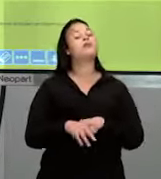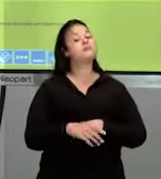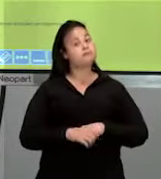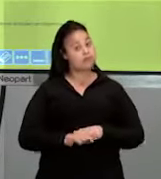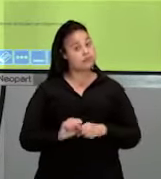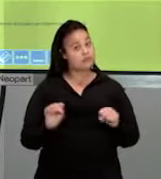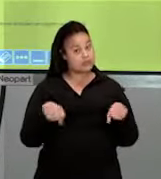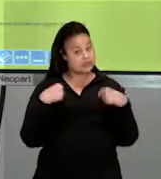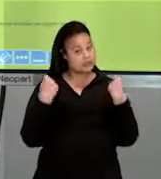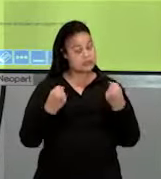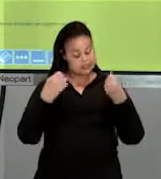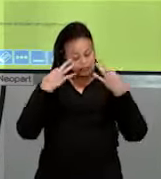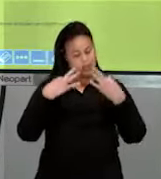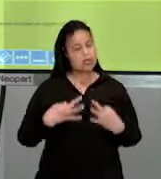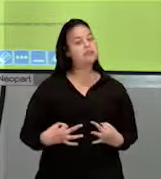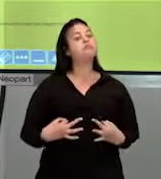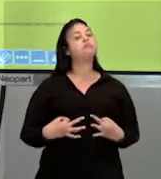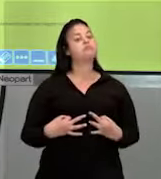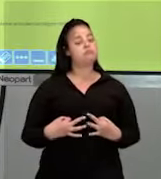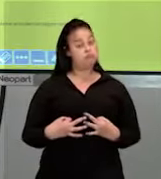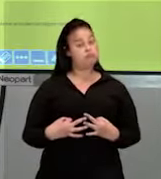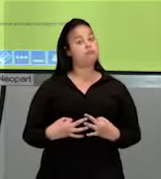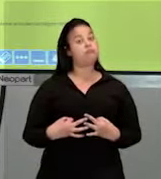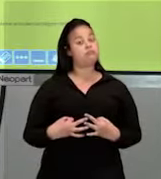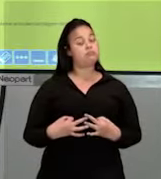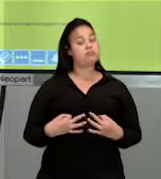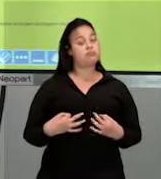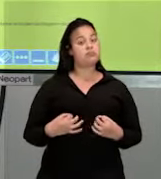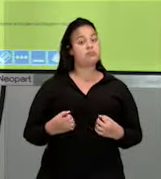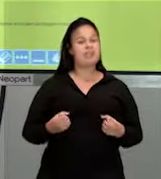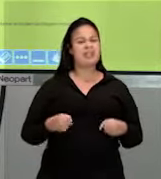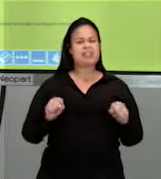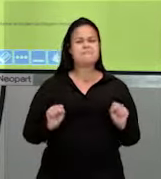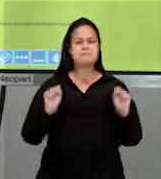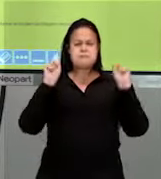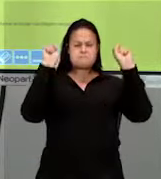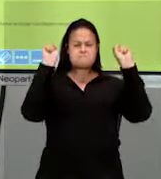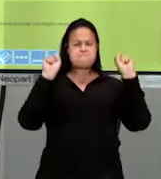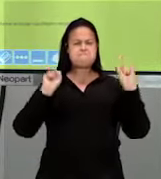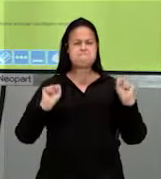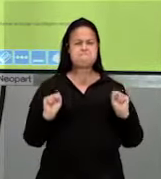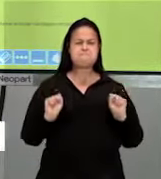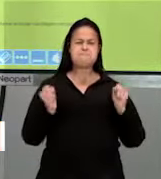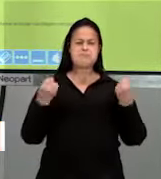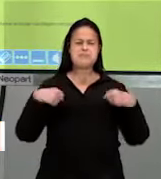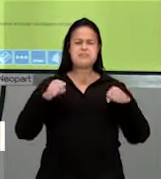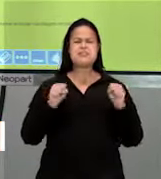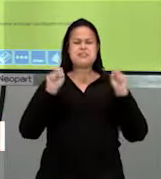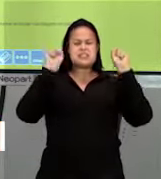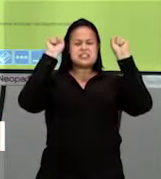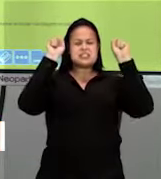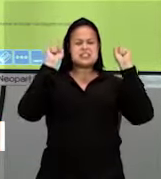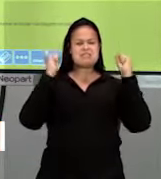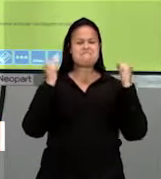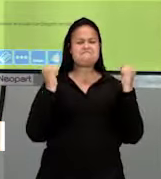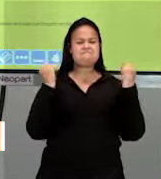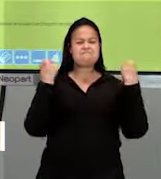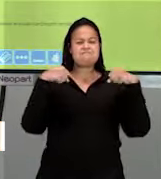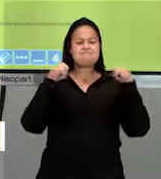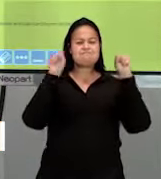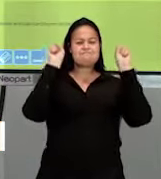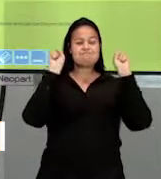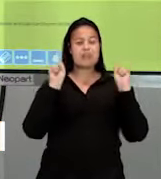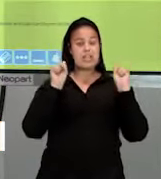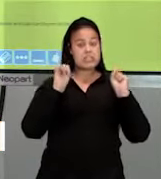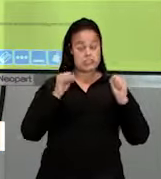física correto. Tem muito exercício de musculação que a pessoa faz, às vezes um agachamento, que se a pessoa não fizer